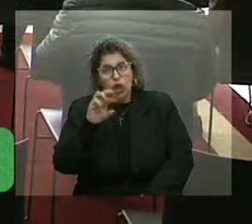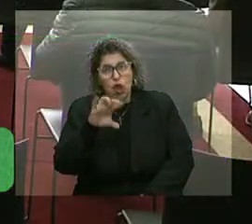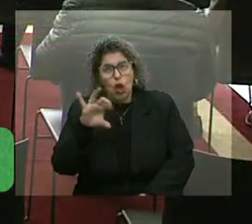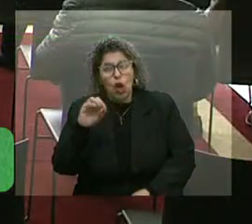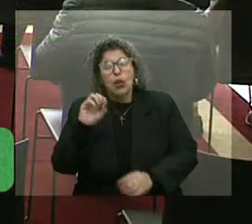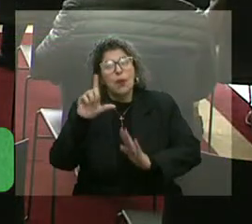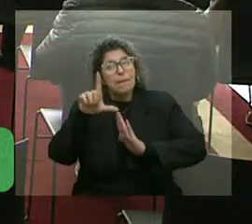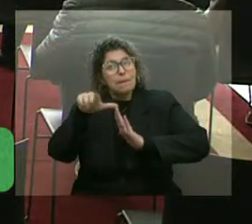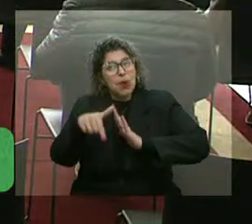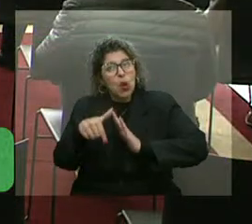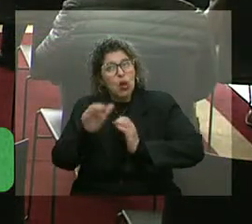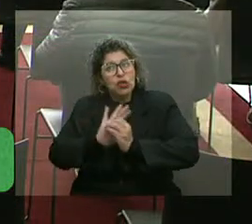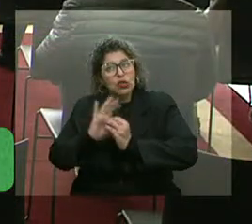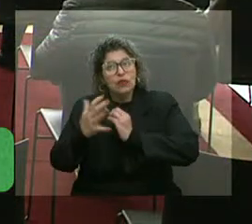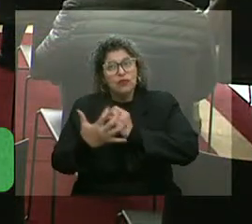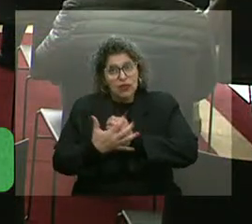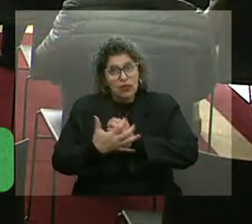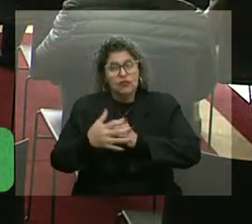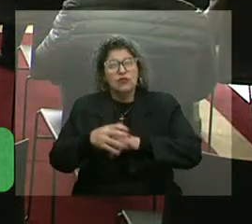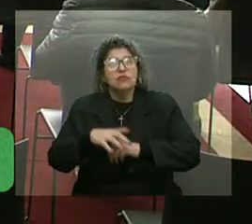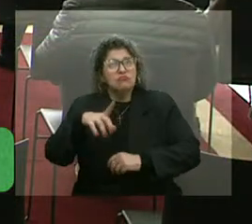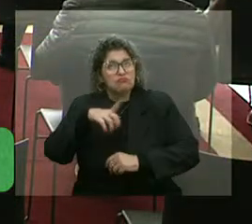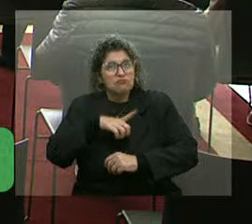pós-Covid, né, criamos ali